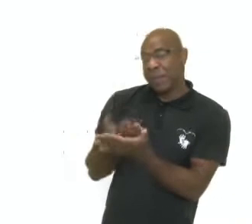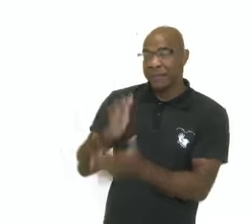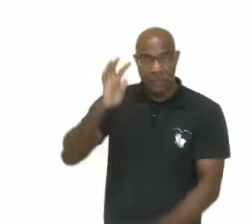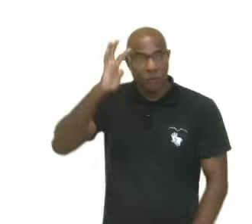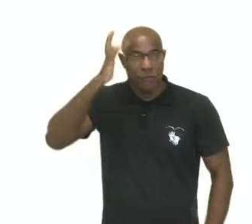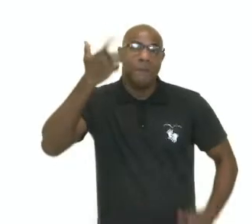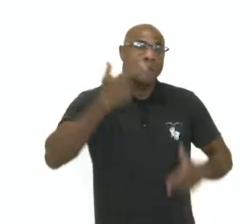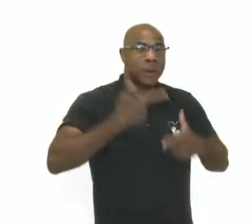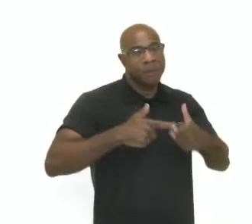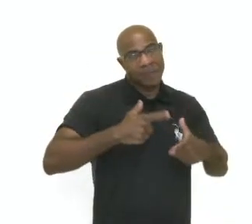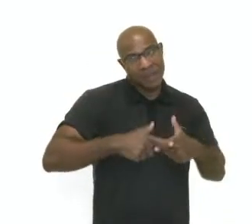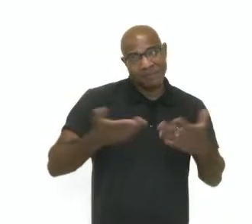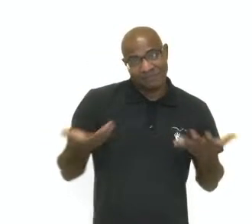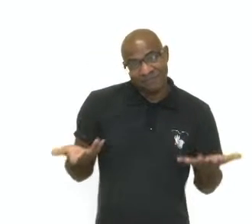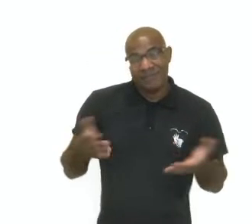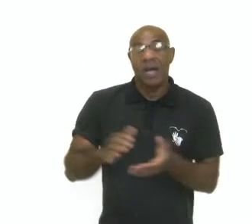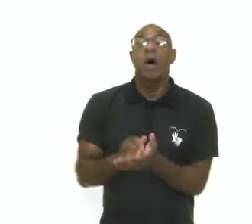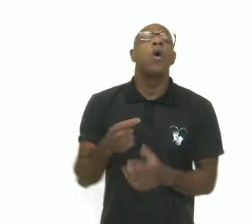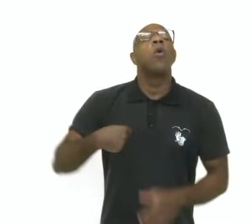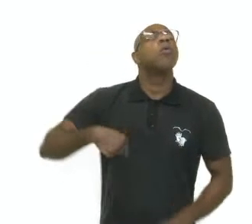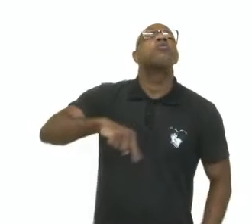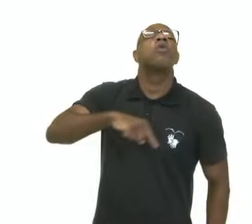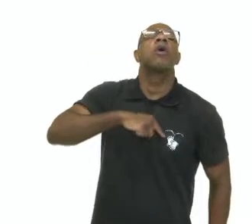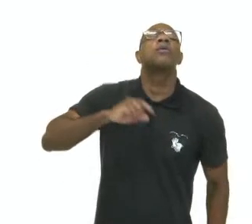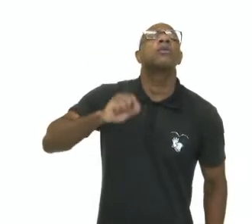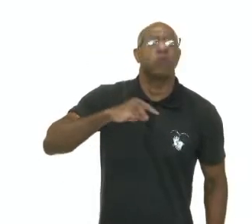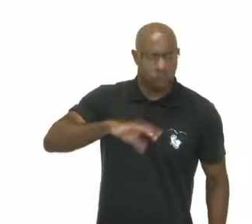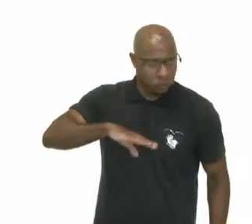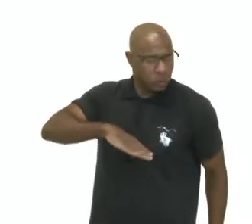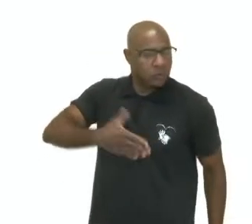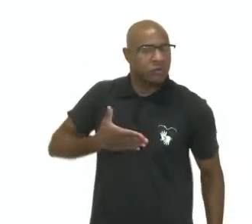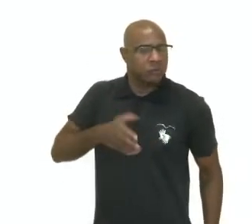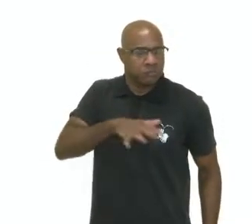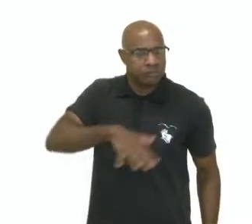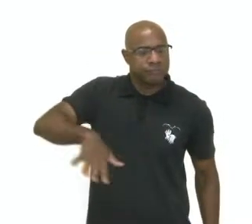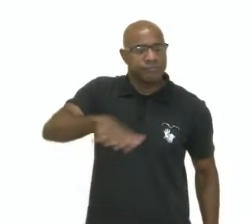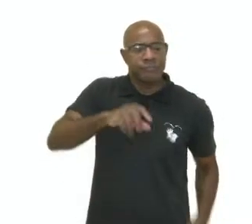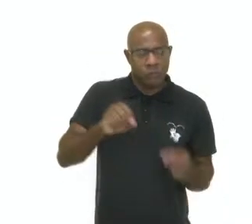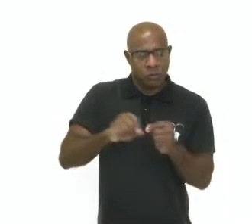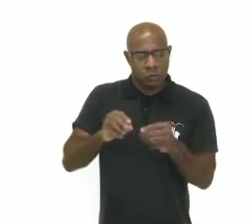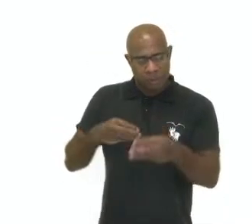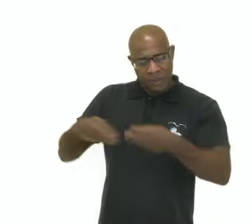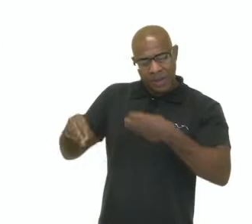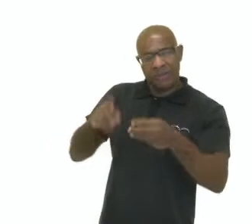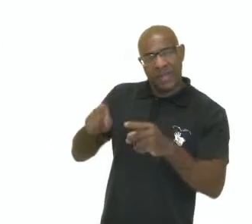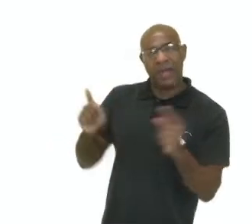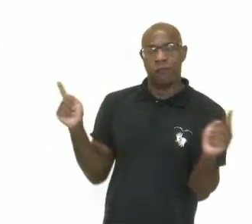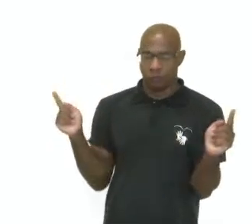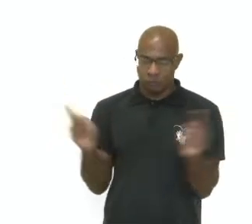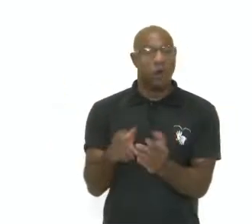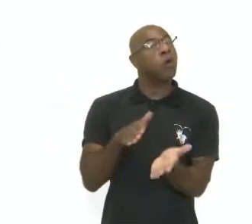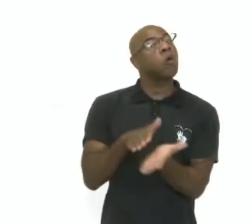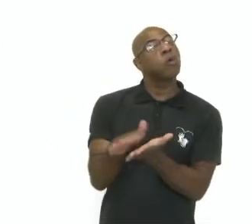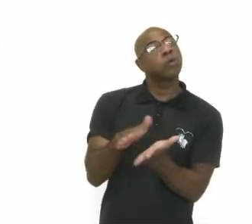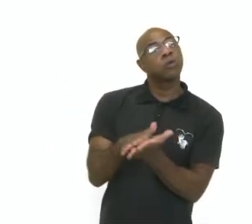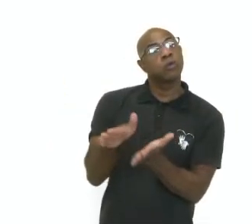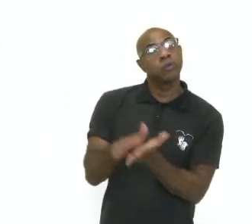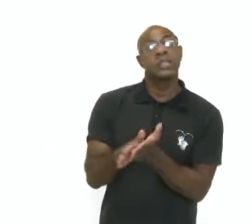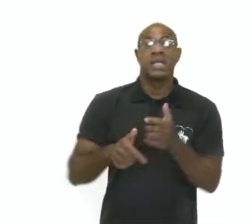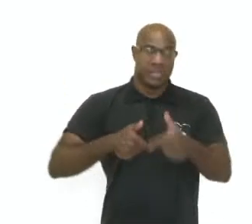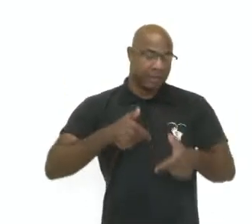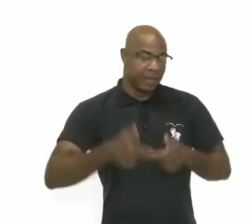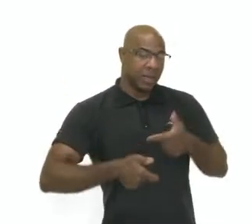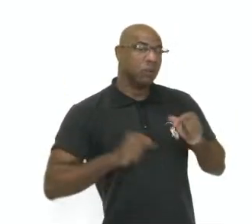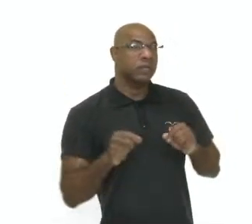problema. O que nós sempre encorajamos a fazer na Unplastic é reduzir seu consumo e trabalhar a